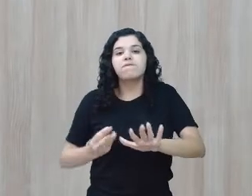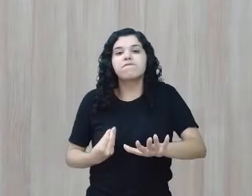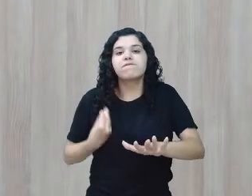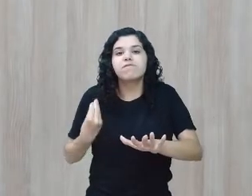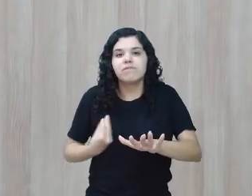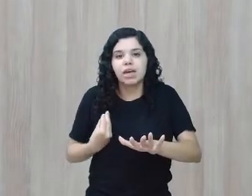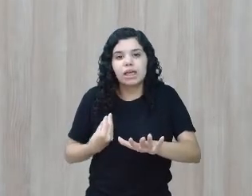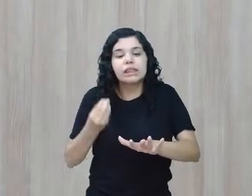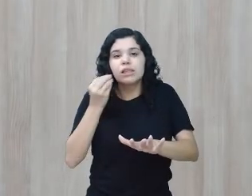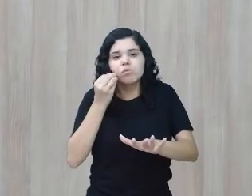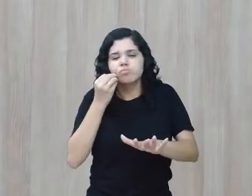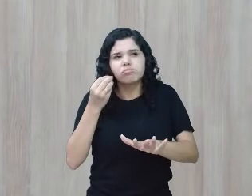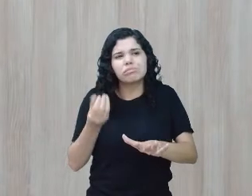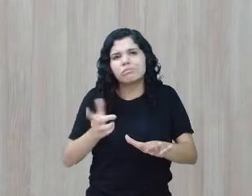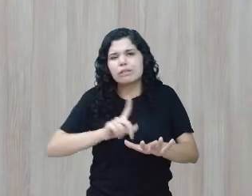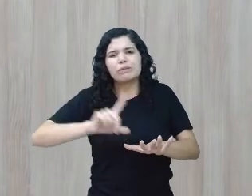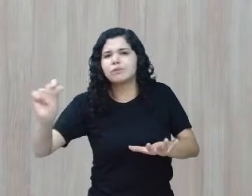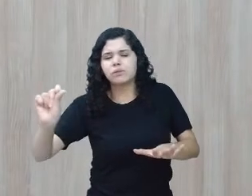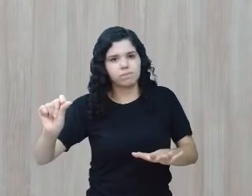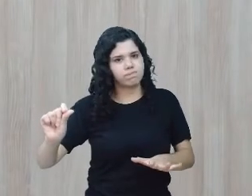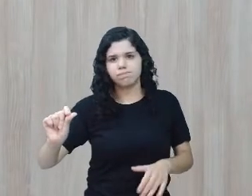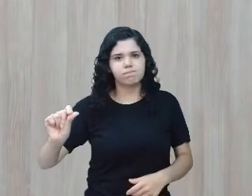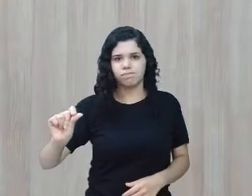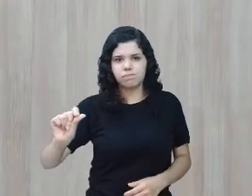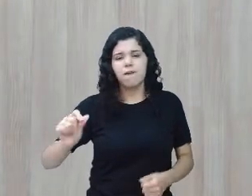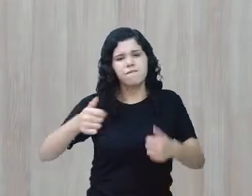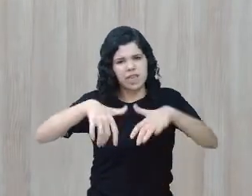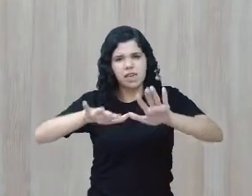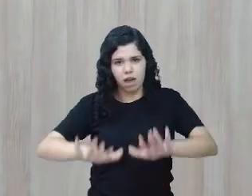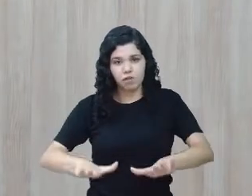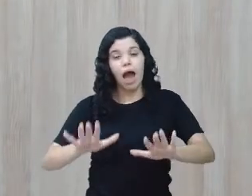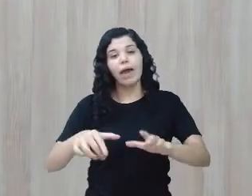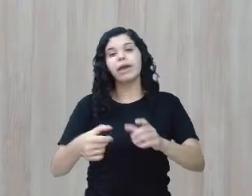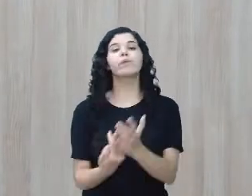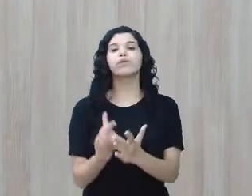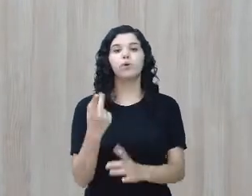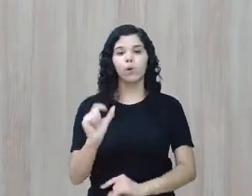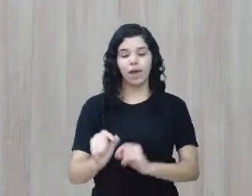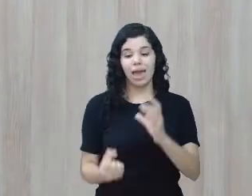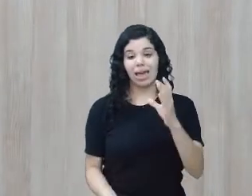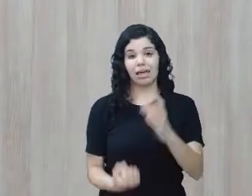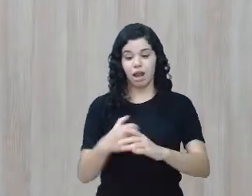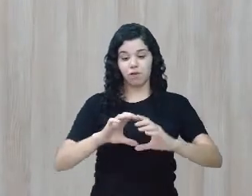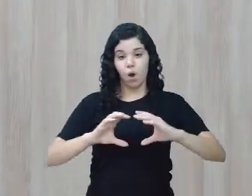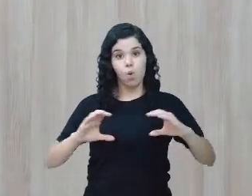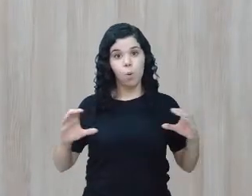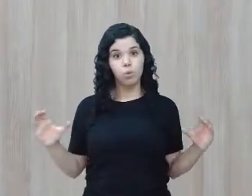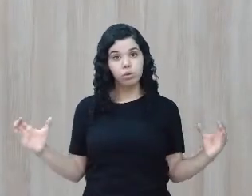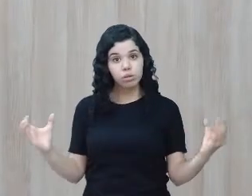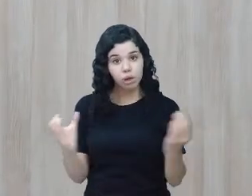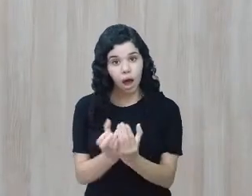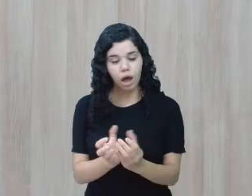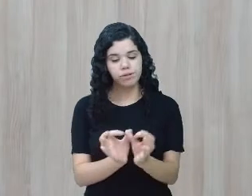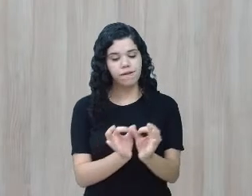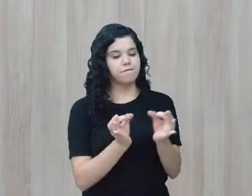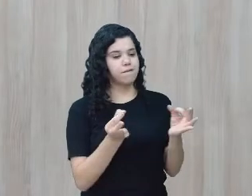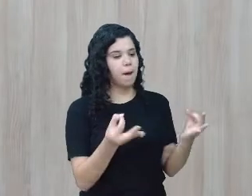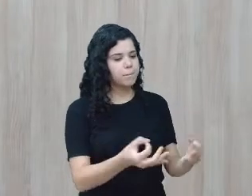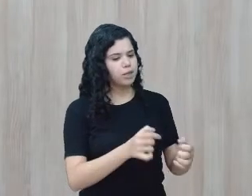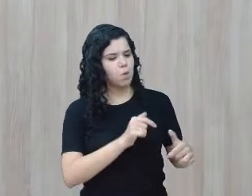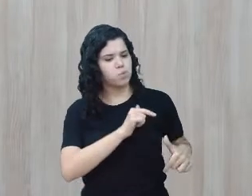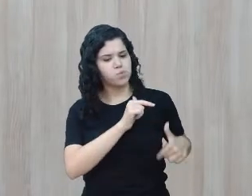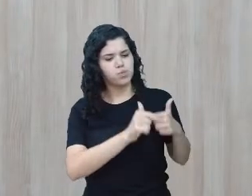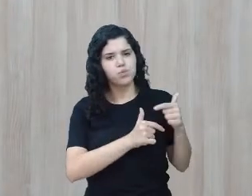melhor não fugir. Não queriam arriscar, então eles permaneciam, formavam família, iriam